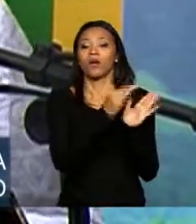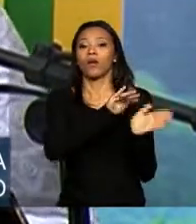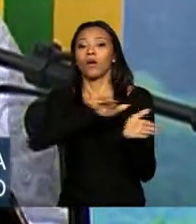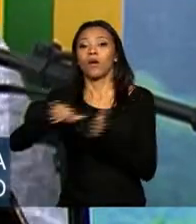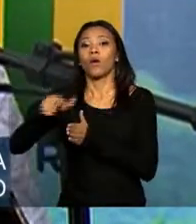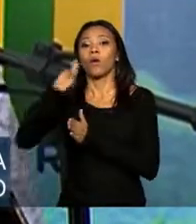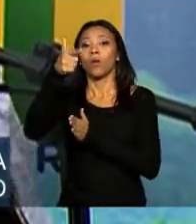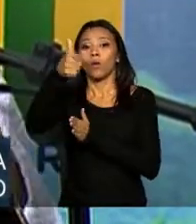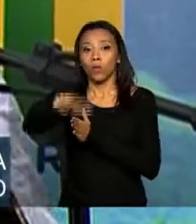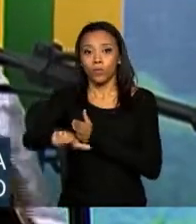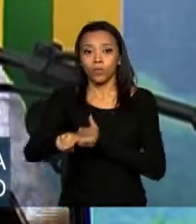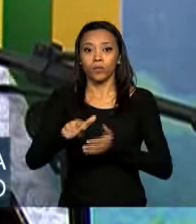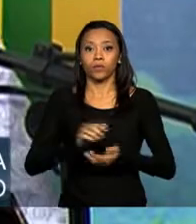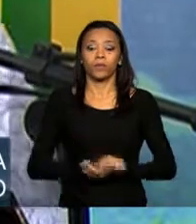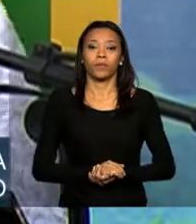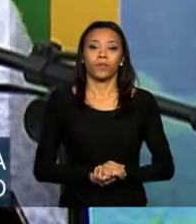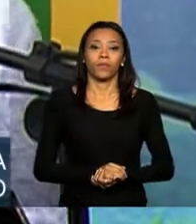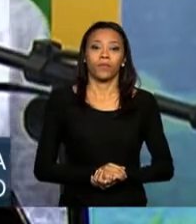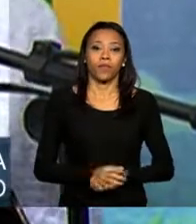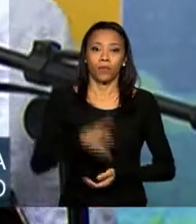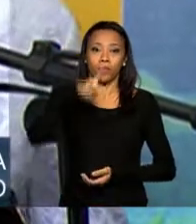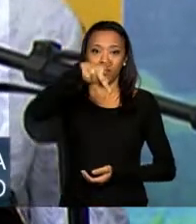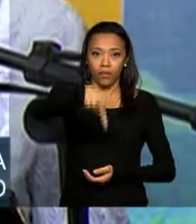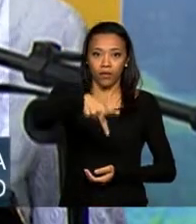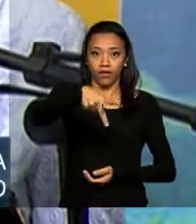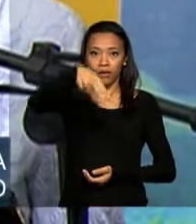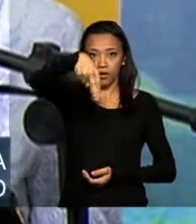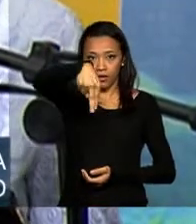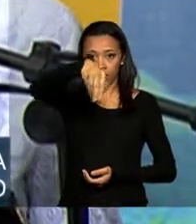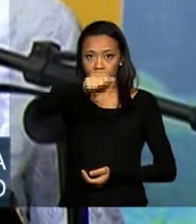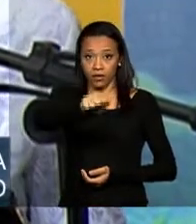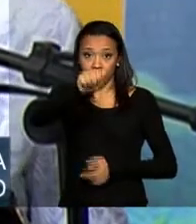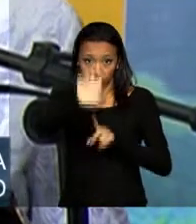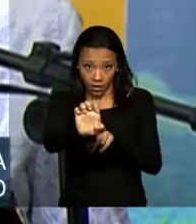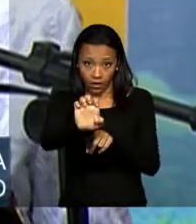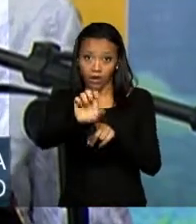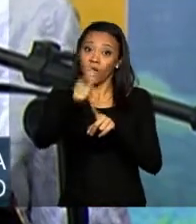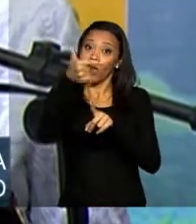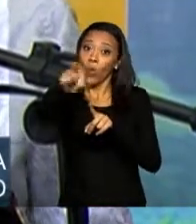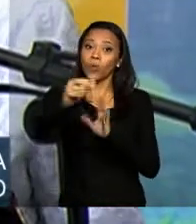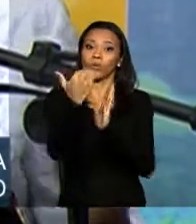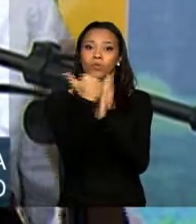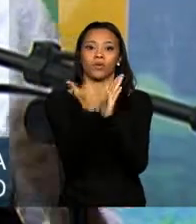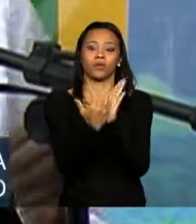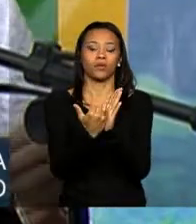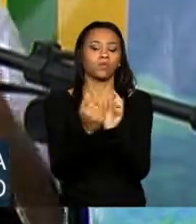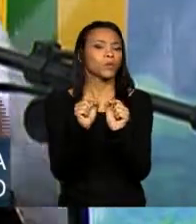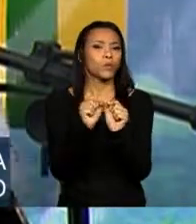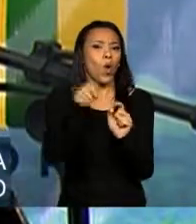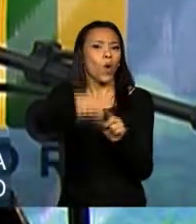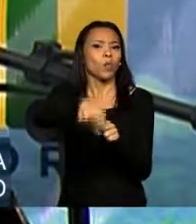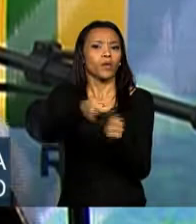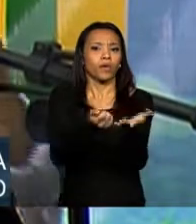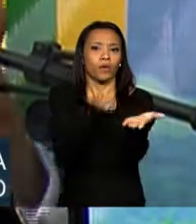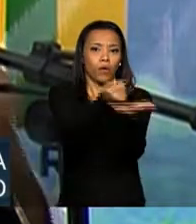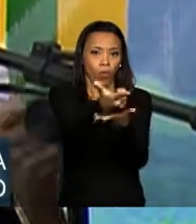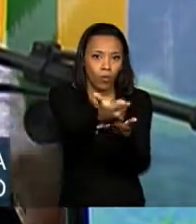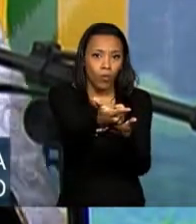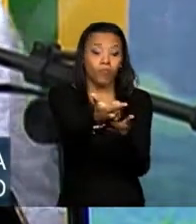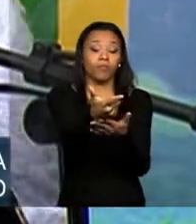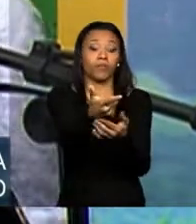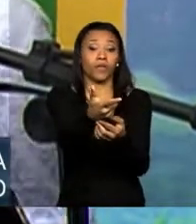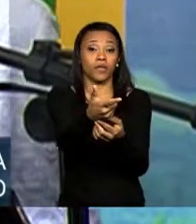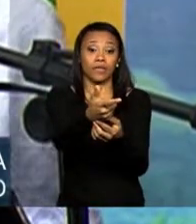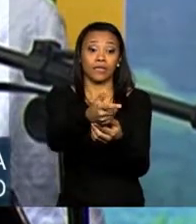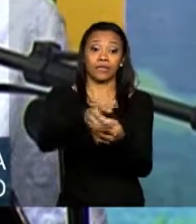Pilar opinae que é o programa que obriga a compra de alimentos da